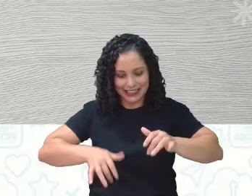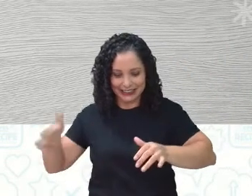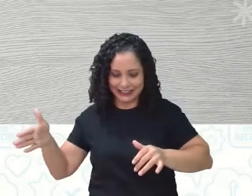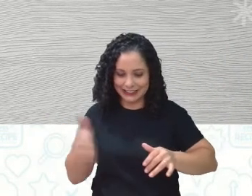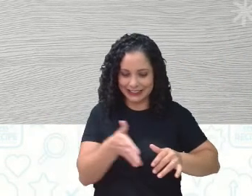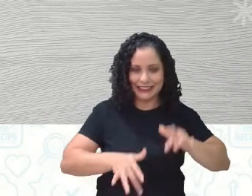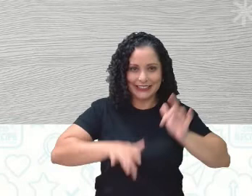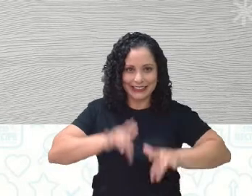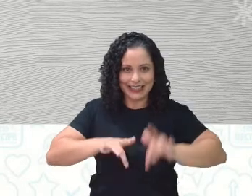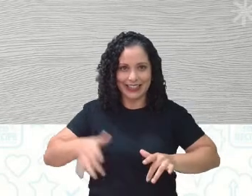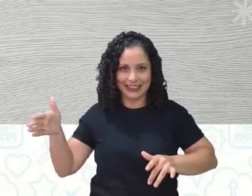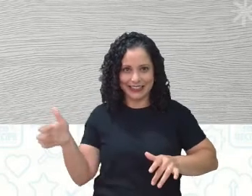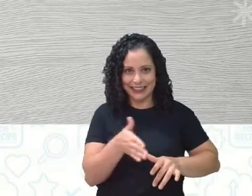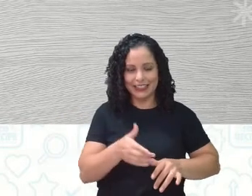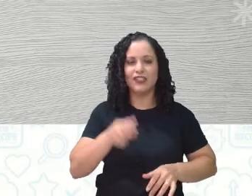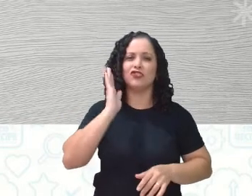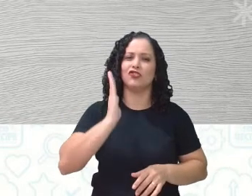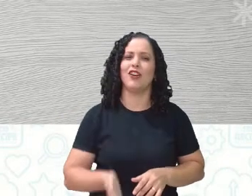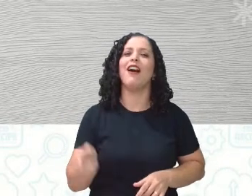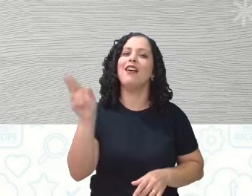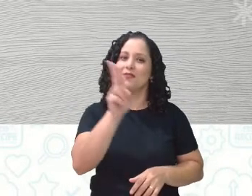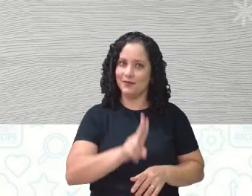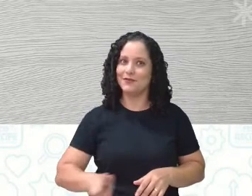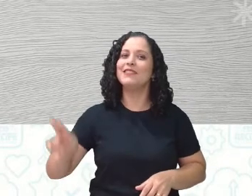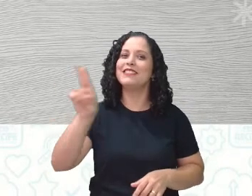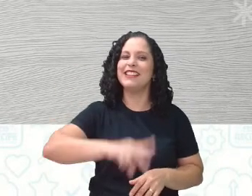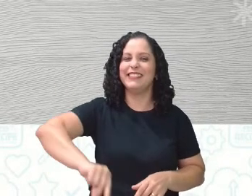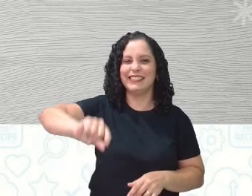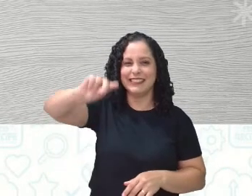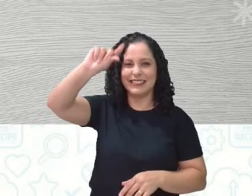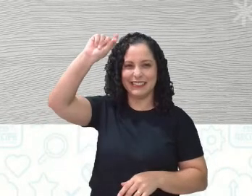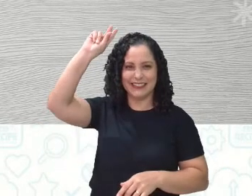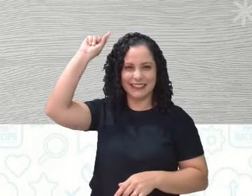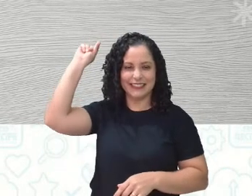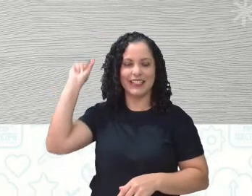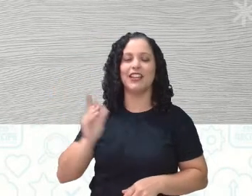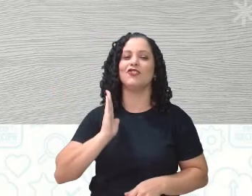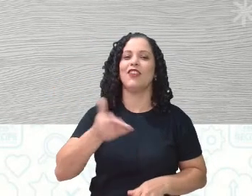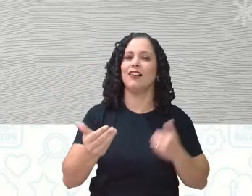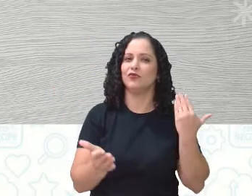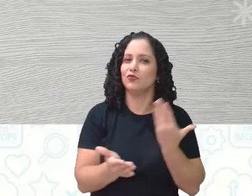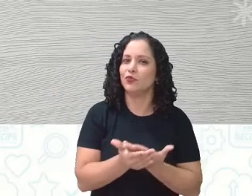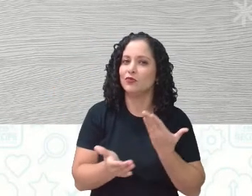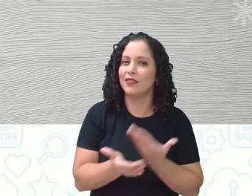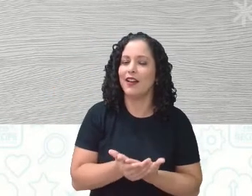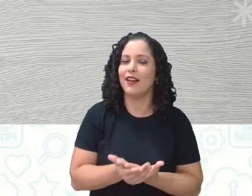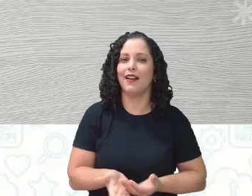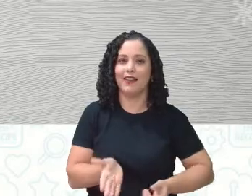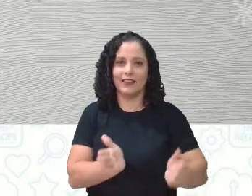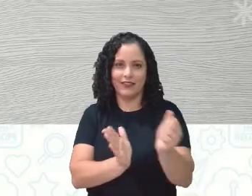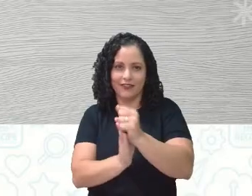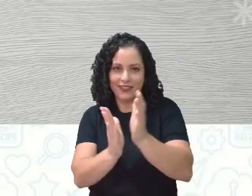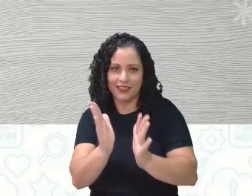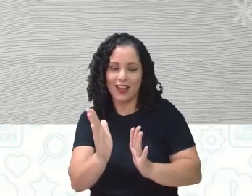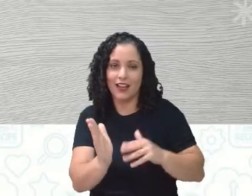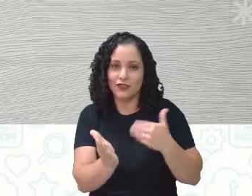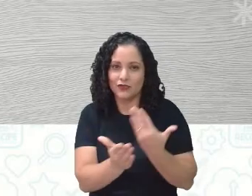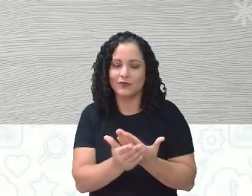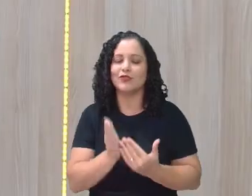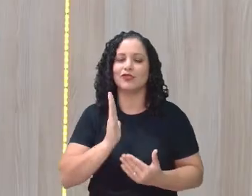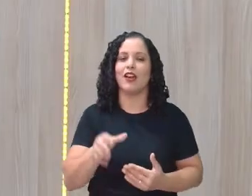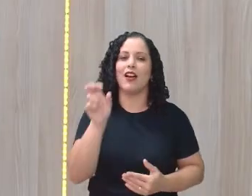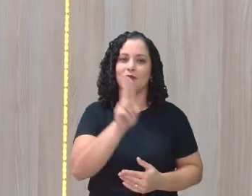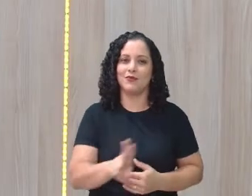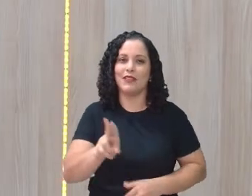viu? Eu também já usei, Alô, viu? Já fiz trabalhos de escola, tudo com esse tipo de